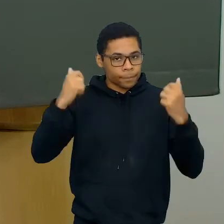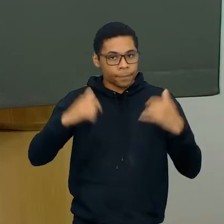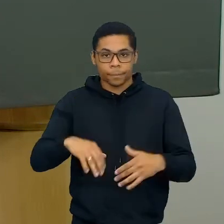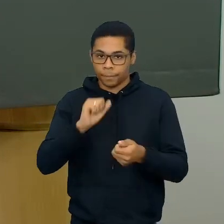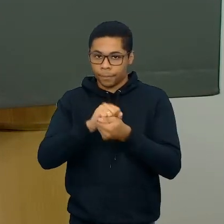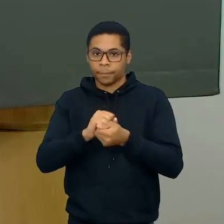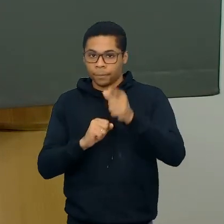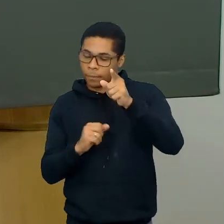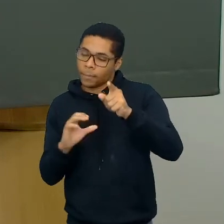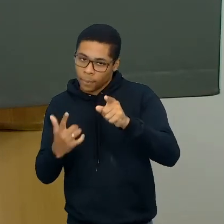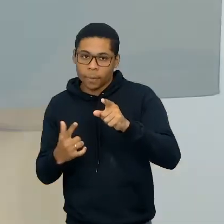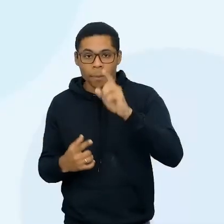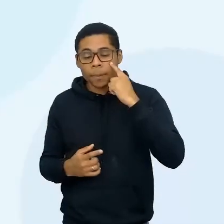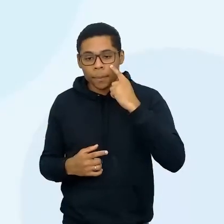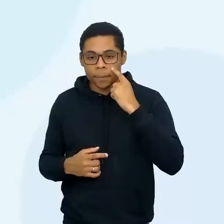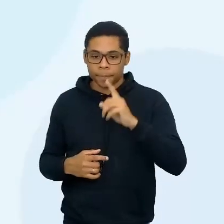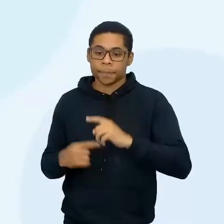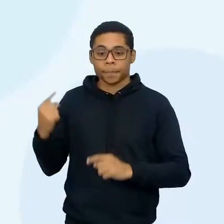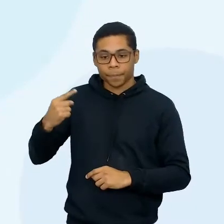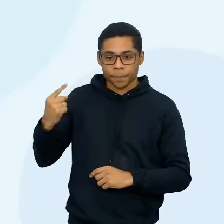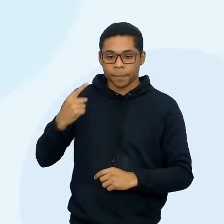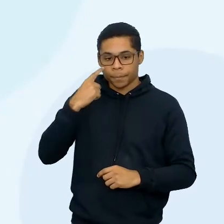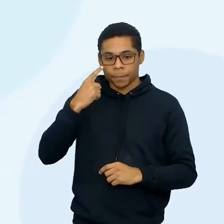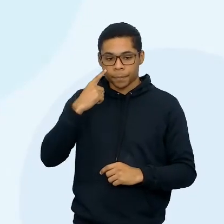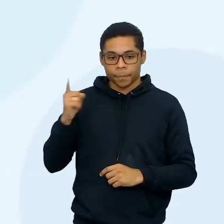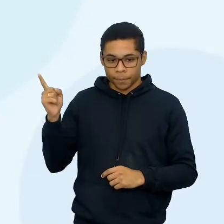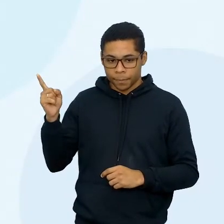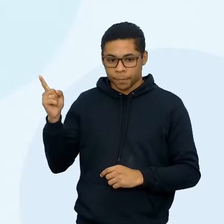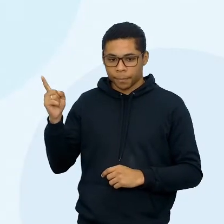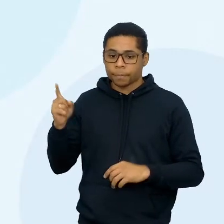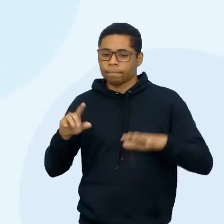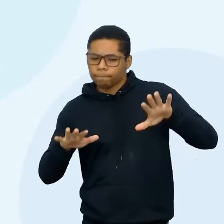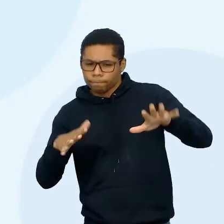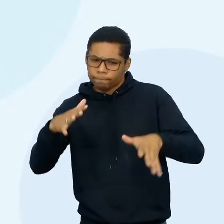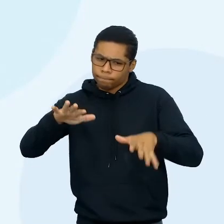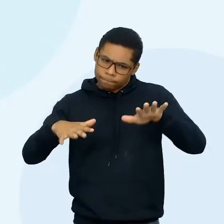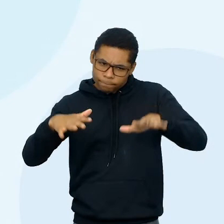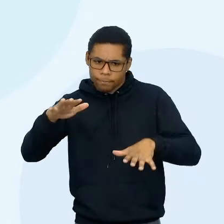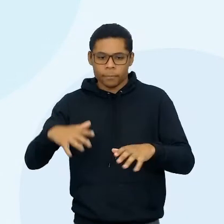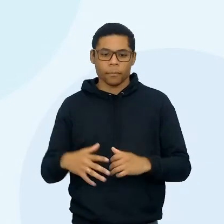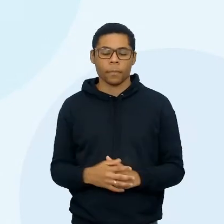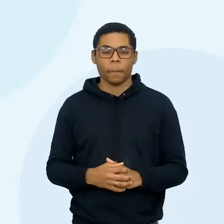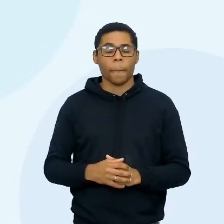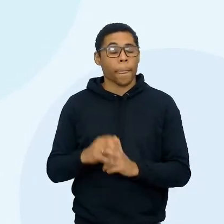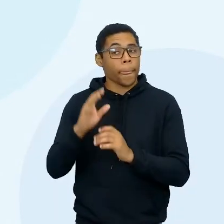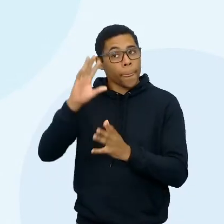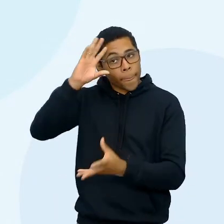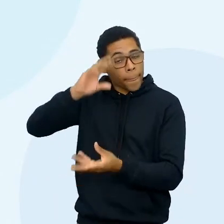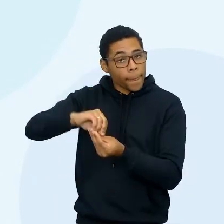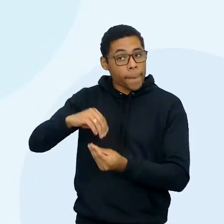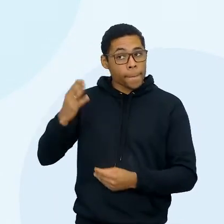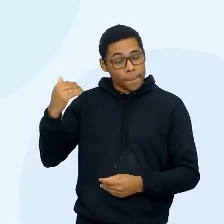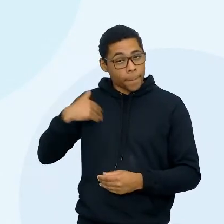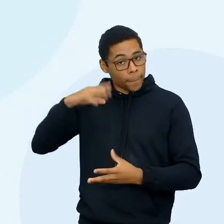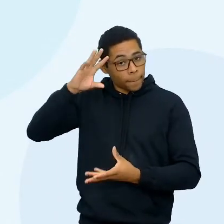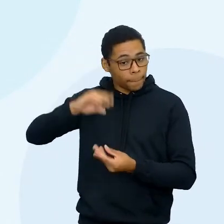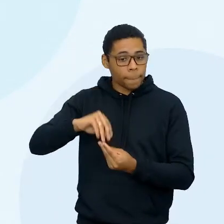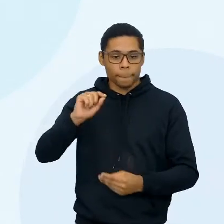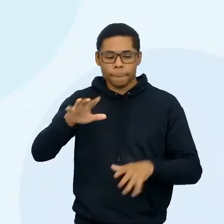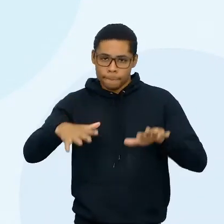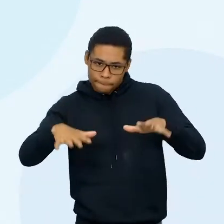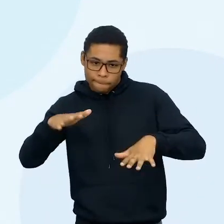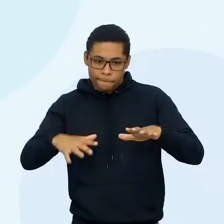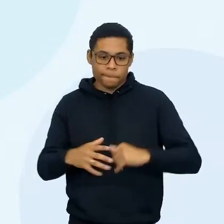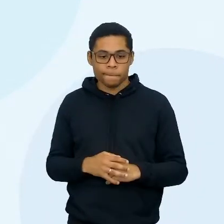junto com você, é claro. Olha só, primeiro, volta para a tela. Em média, é a conclusão já do que eu tirei aí. Ó. Em média,